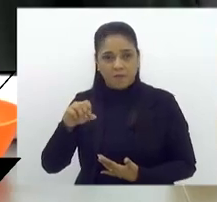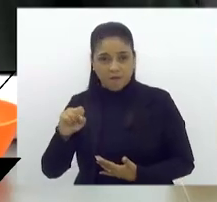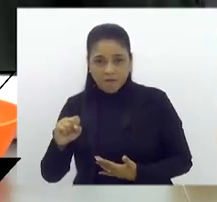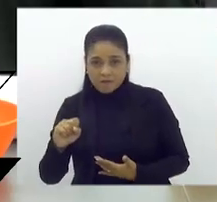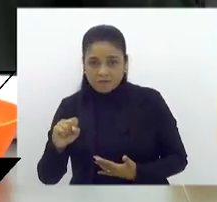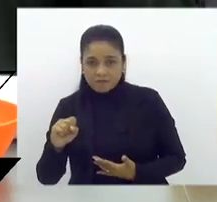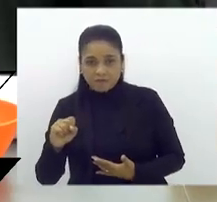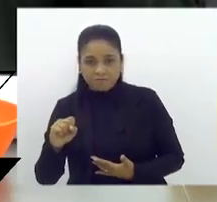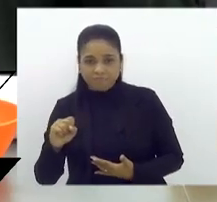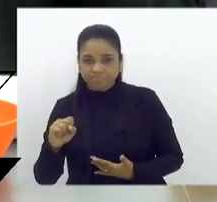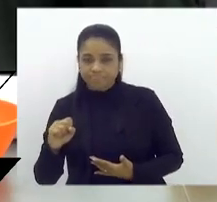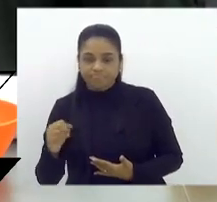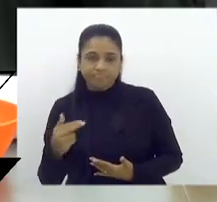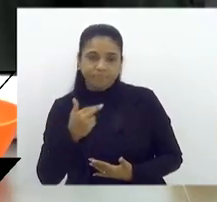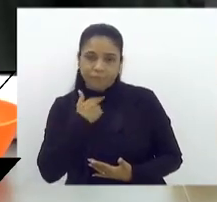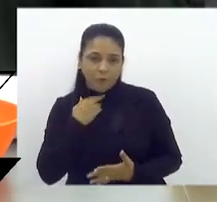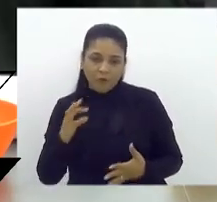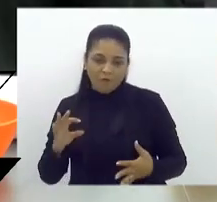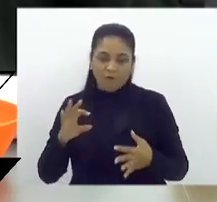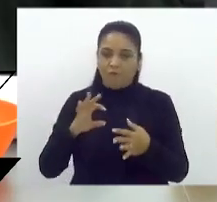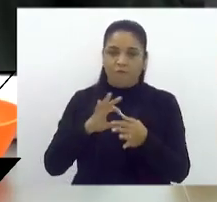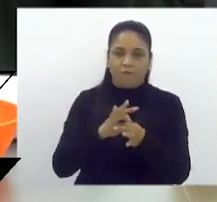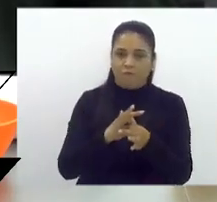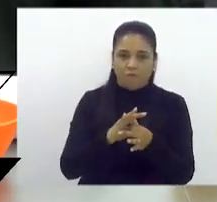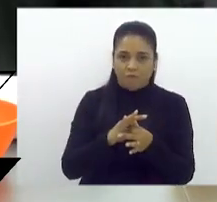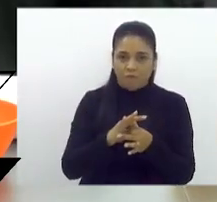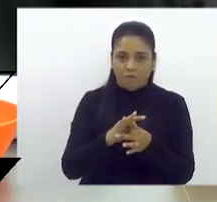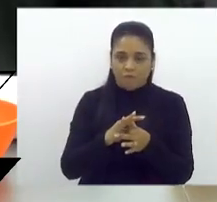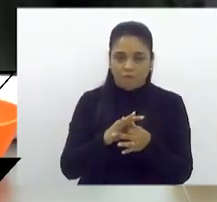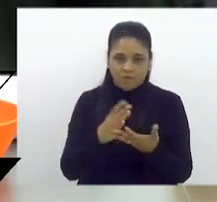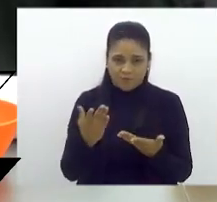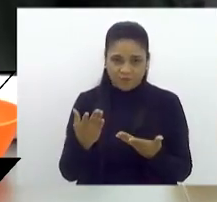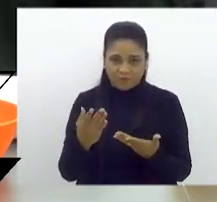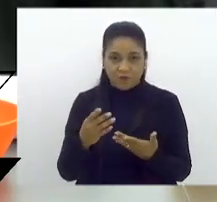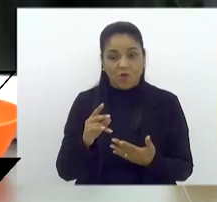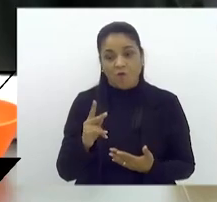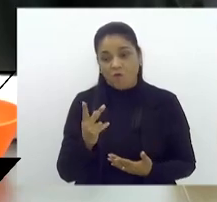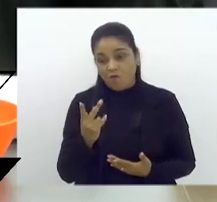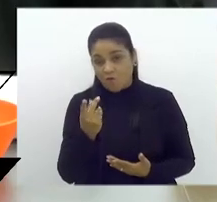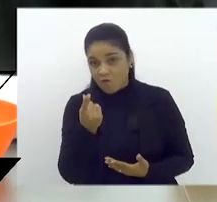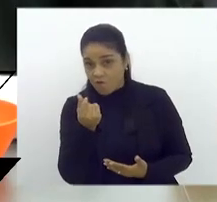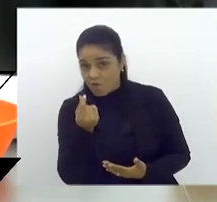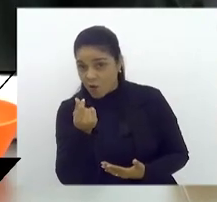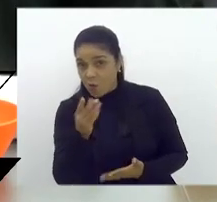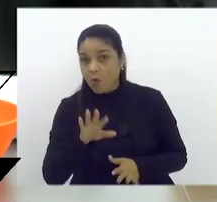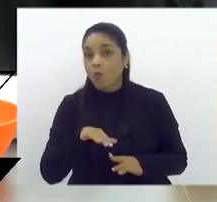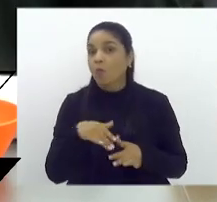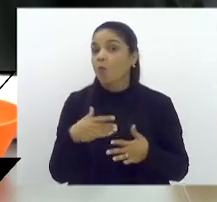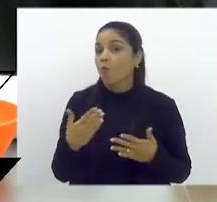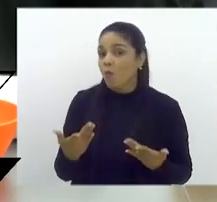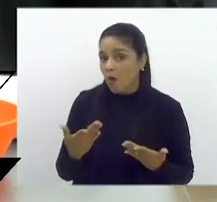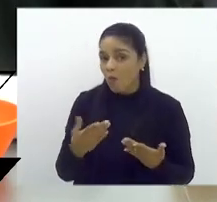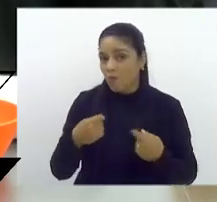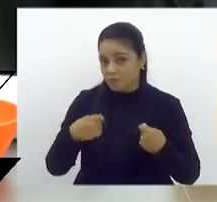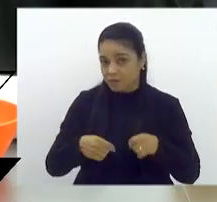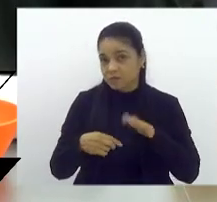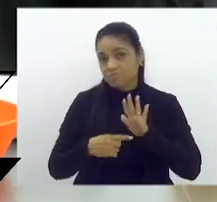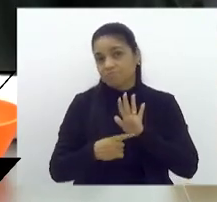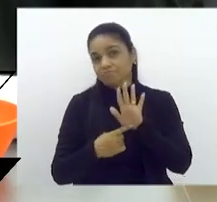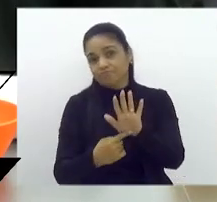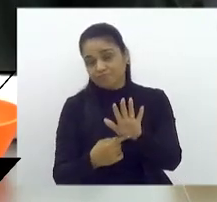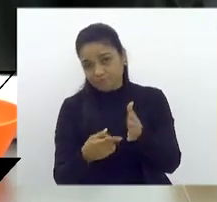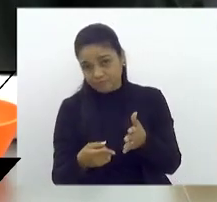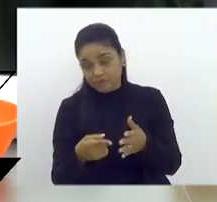pode vincular o ICMS. E você tem que dizer que o valor é esse também. Então, eu acho que o